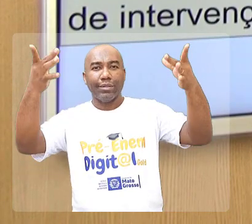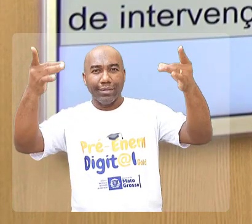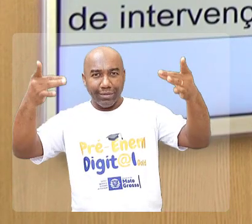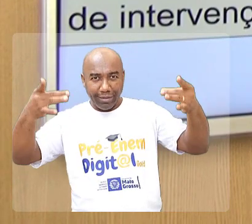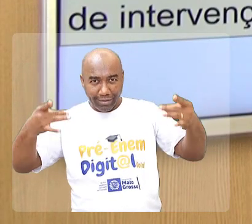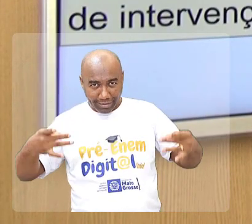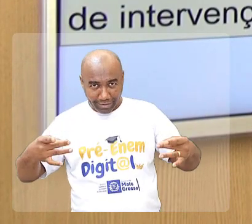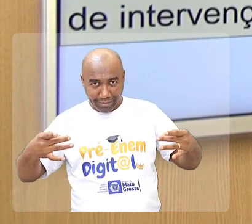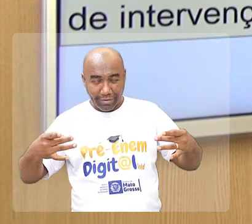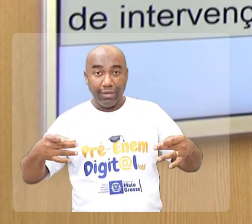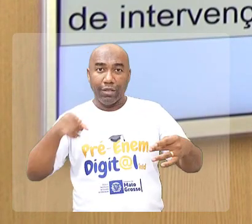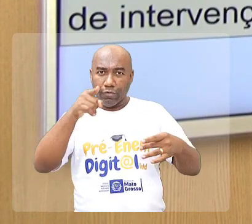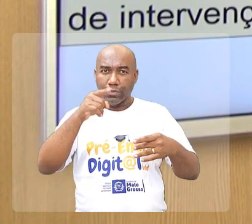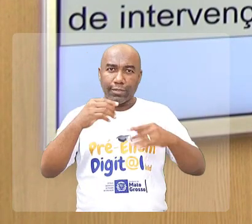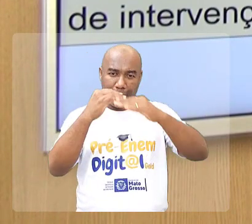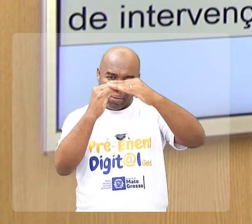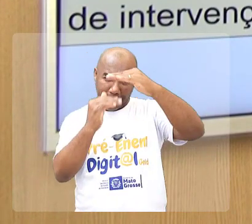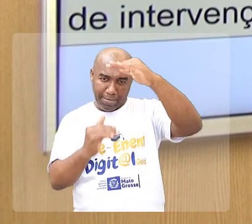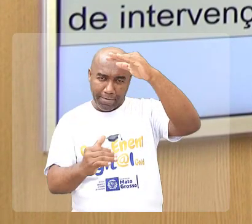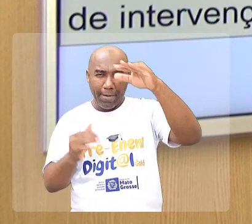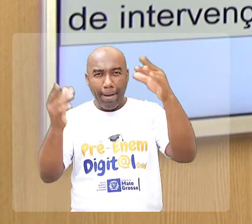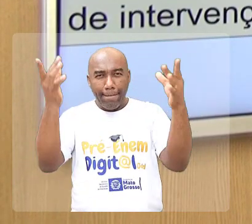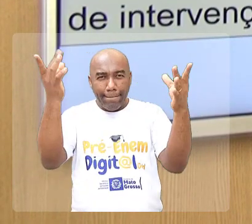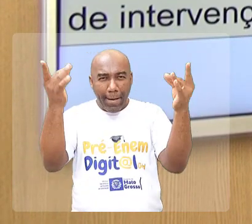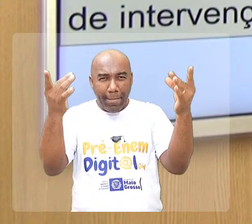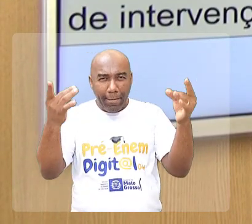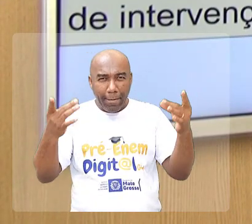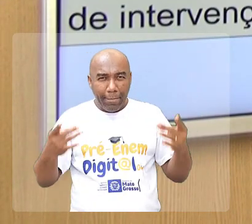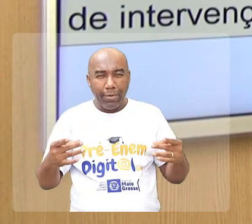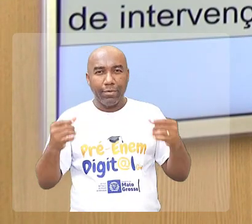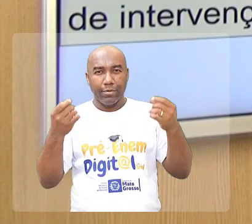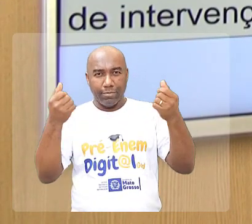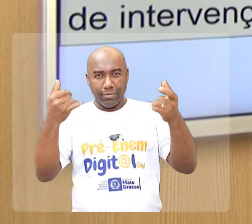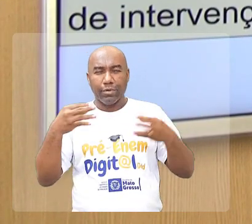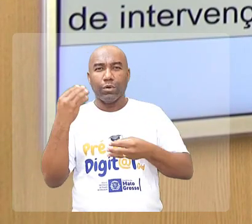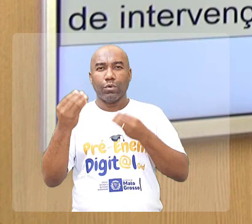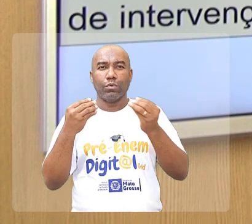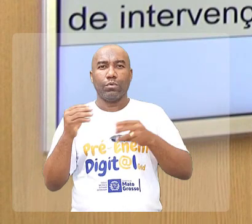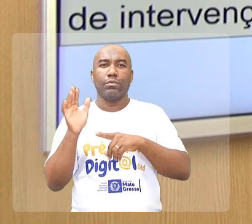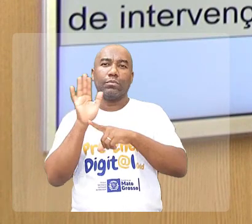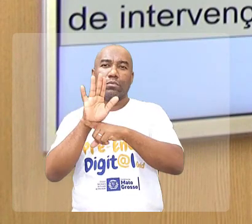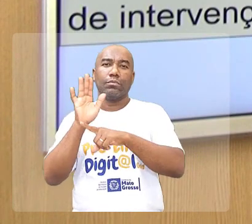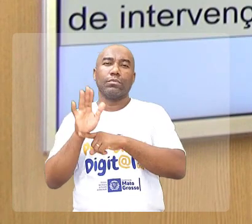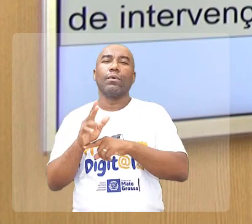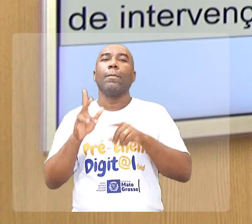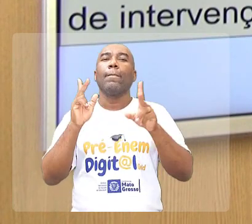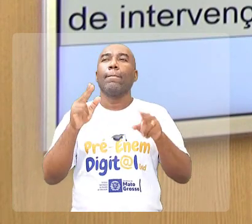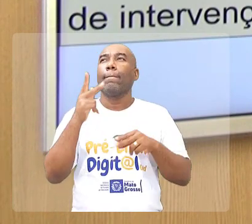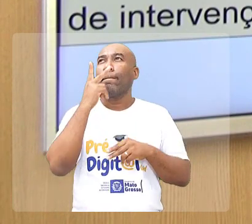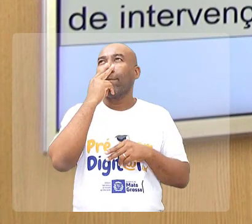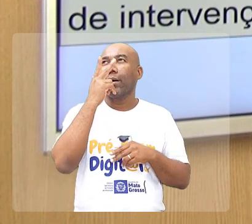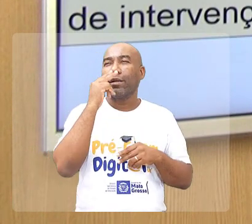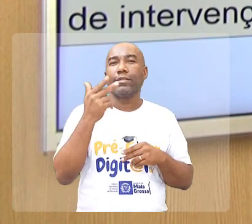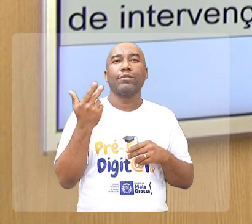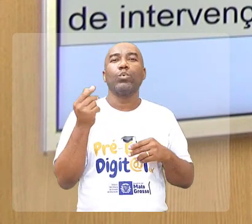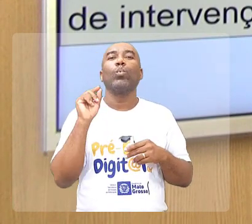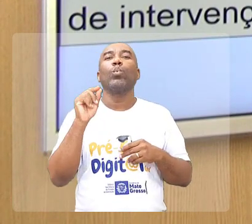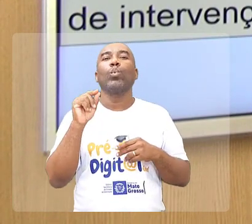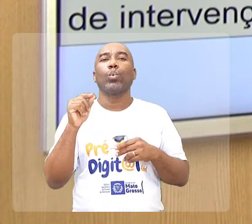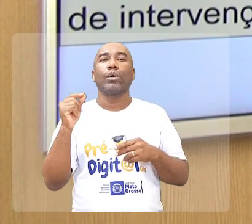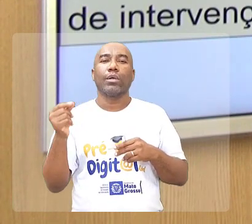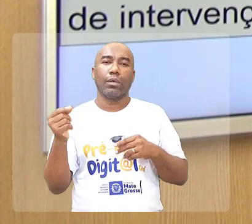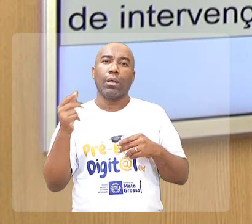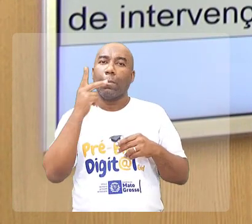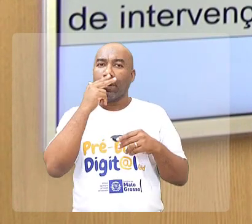Agora, como que o corretor vai perceber isso? Uma dica para você. Uma sequência de vírgulas, como se estivesse dando uma